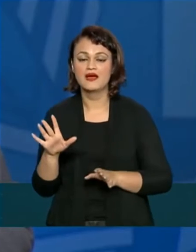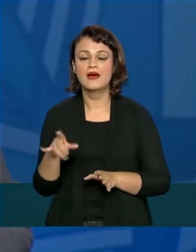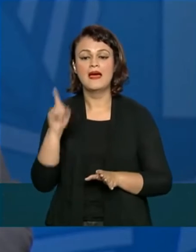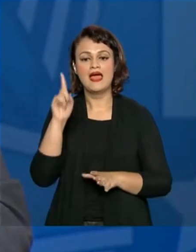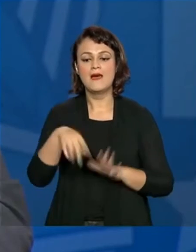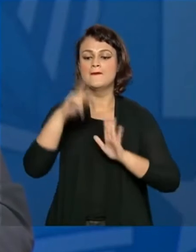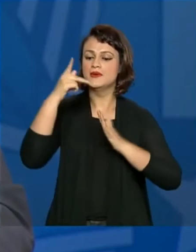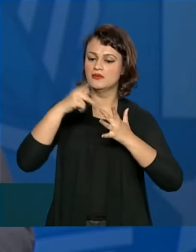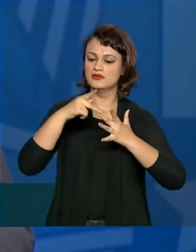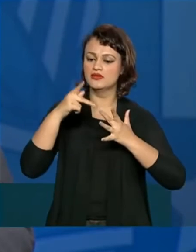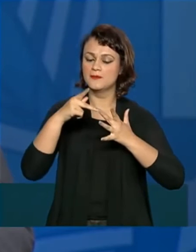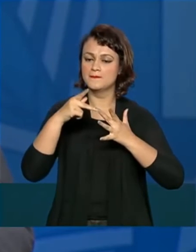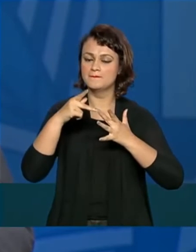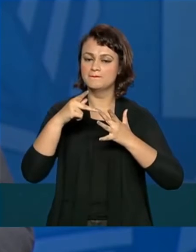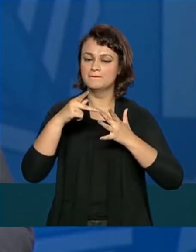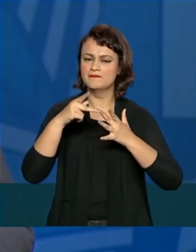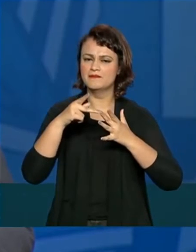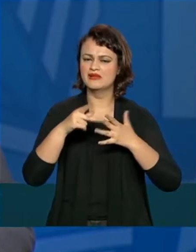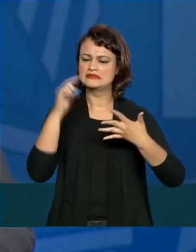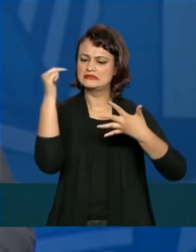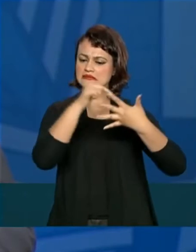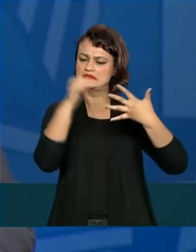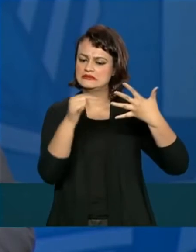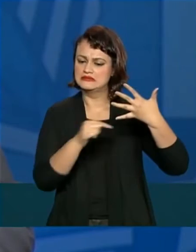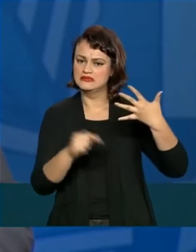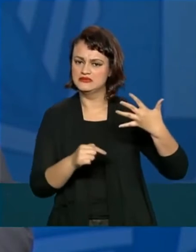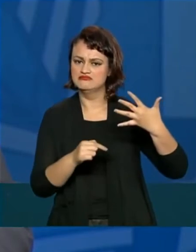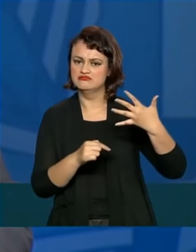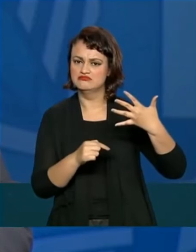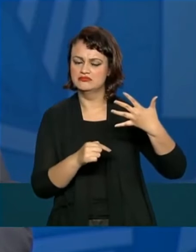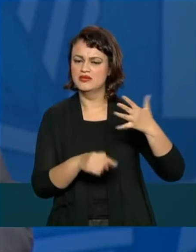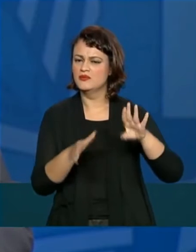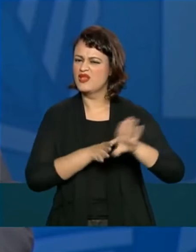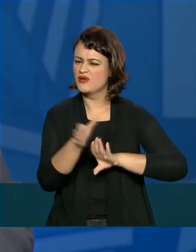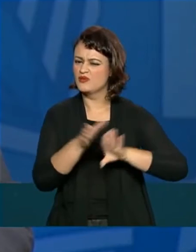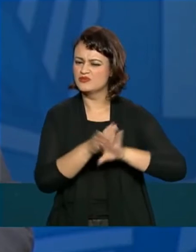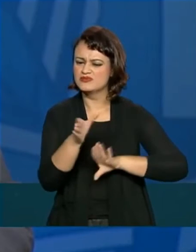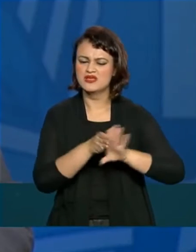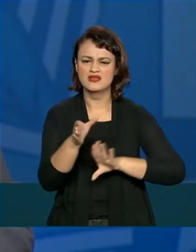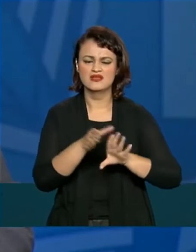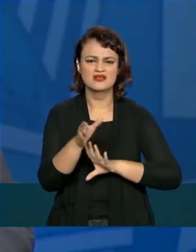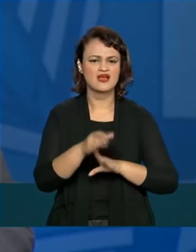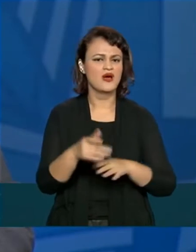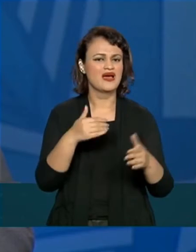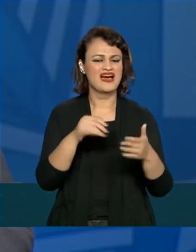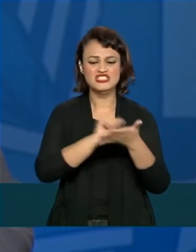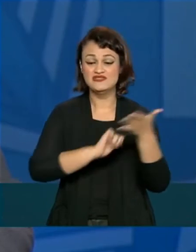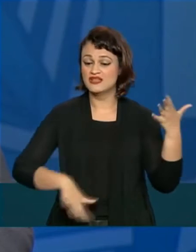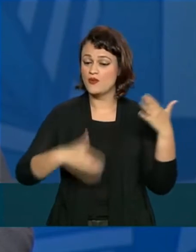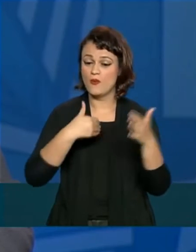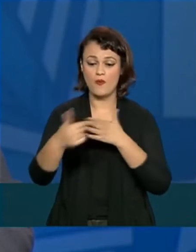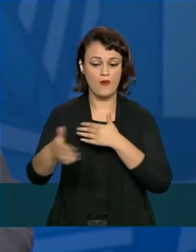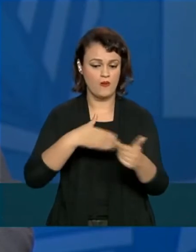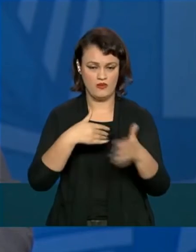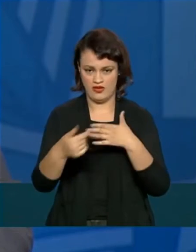é uma portaria ampla, ela atende e orienta a qualquer atividade. Quando a gente fala